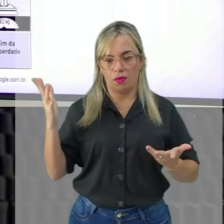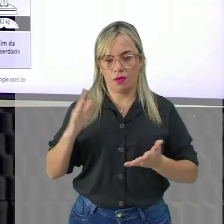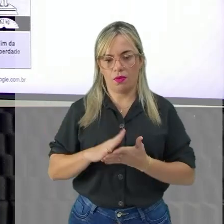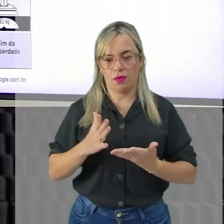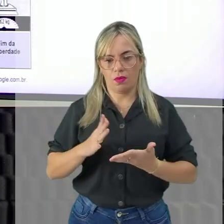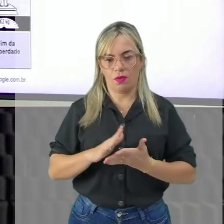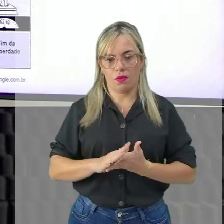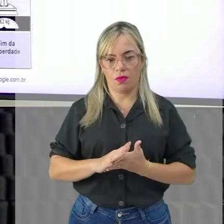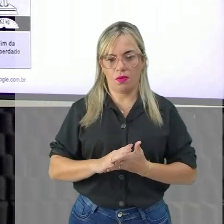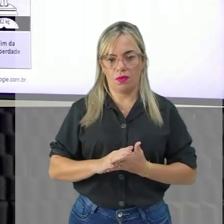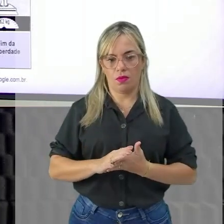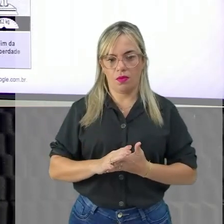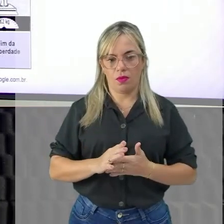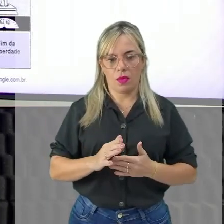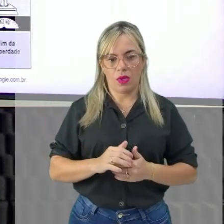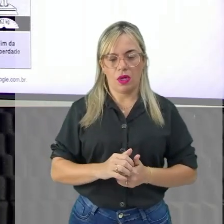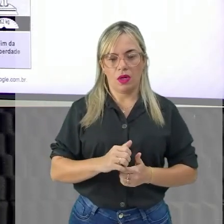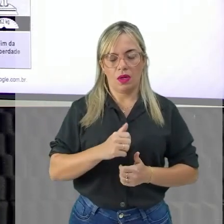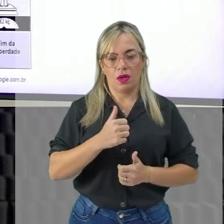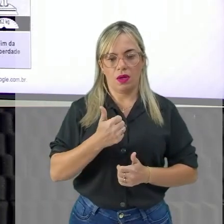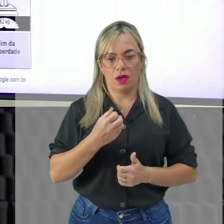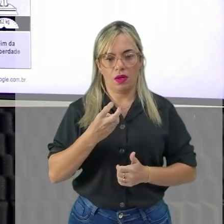anos está em processo, tá?